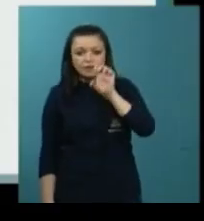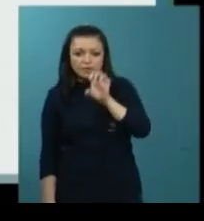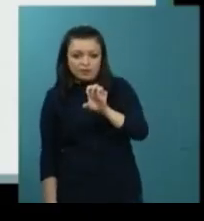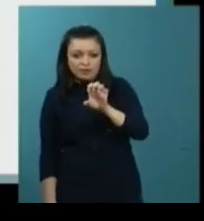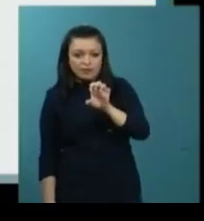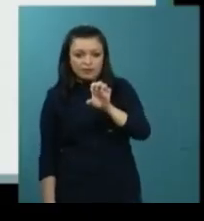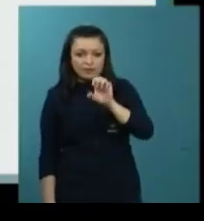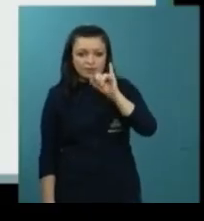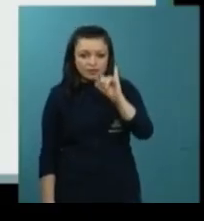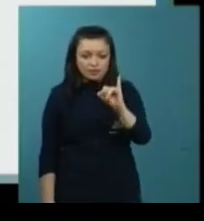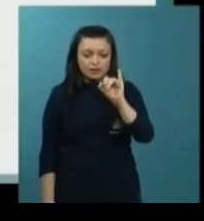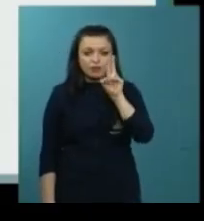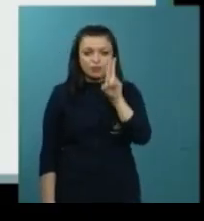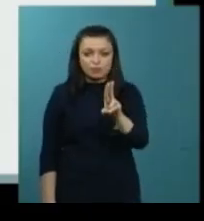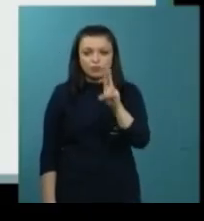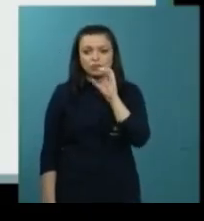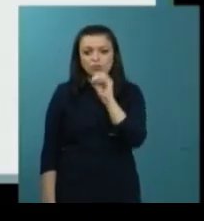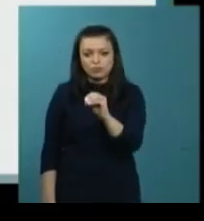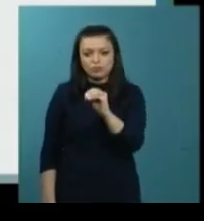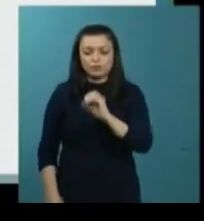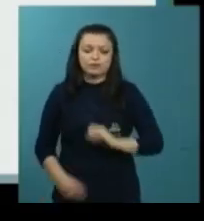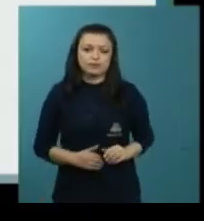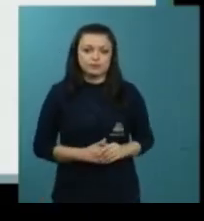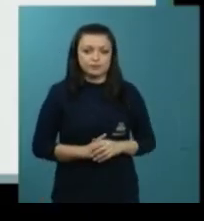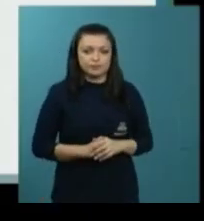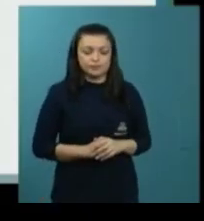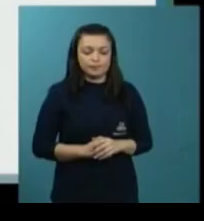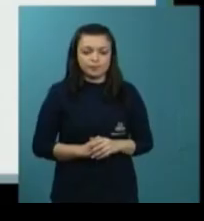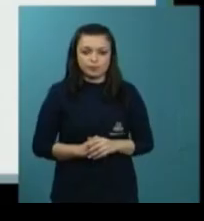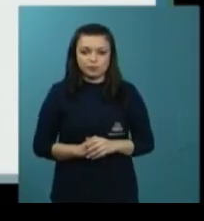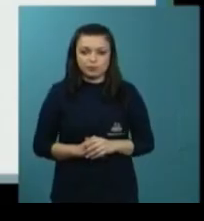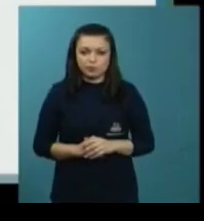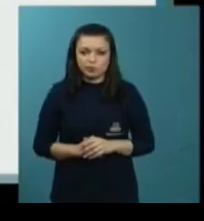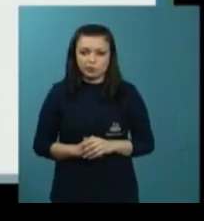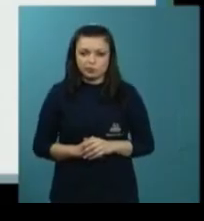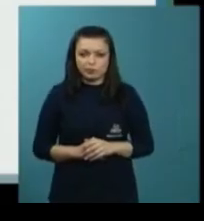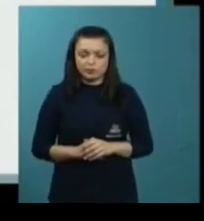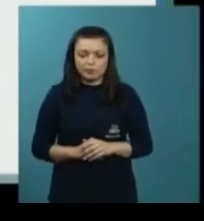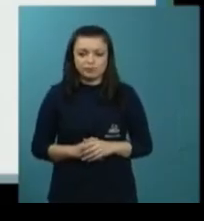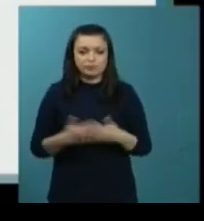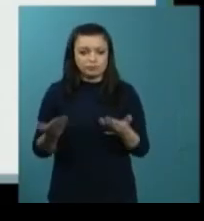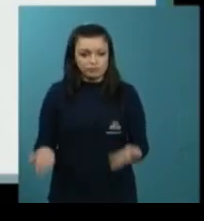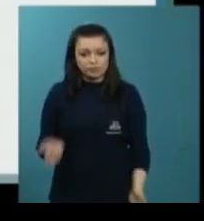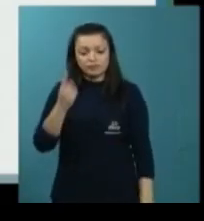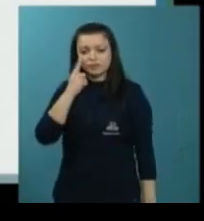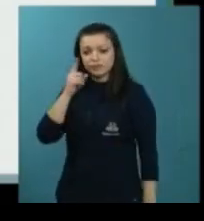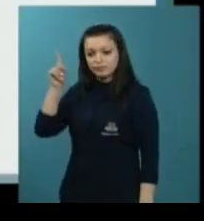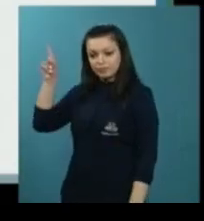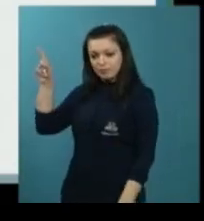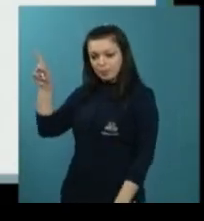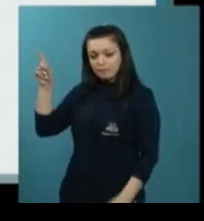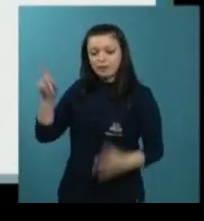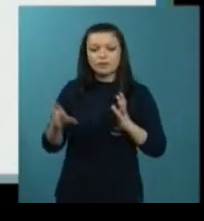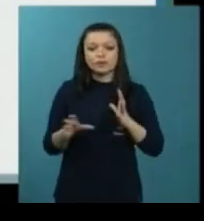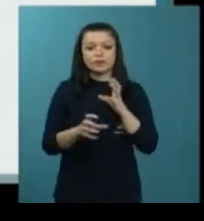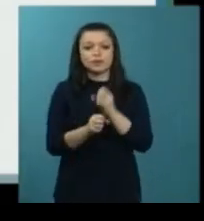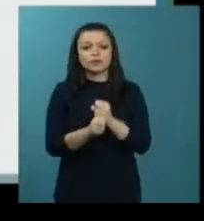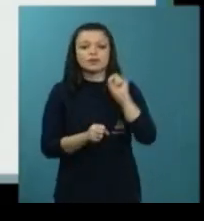D, E, I, O, U. Então aí estão os